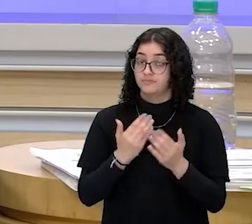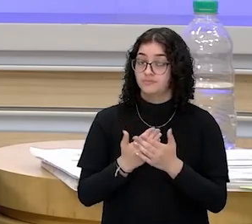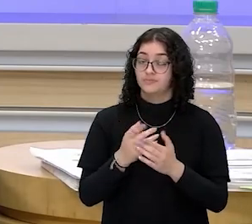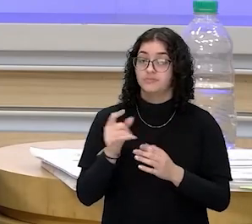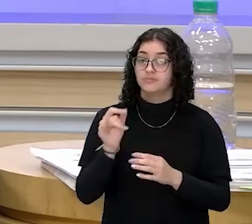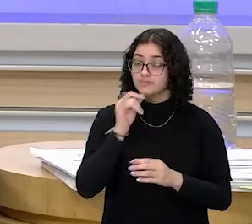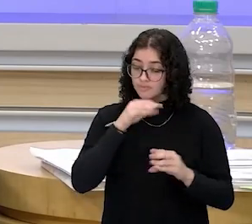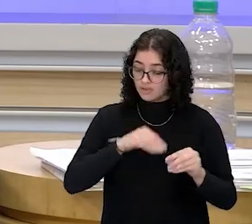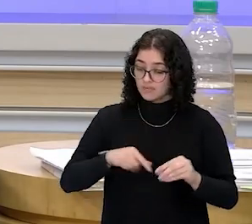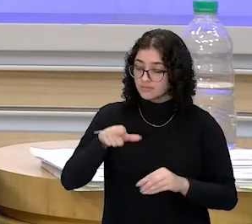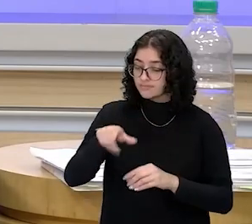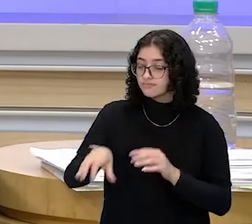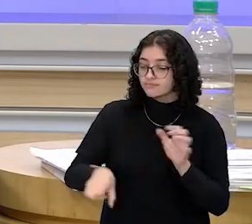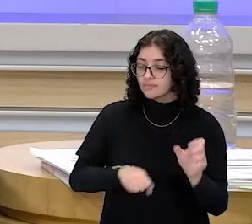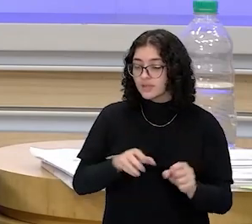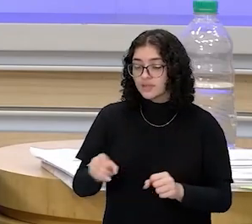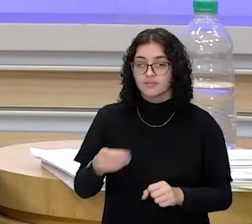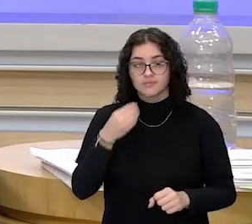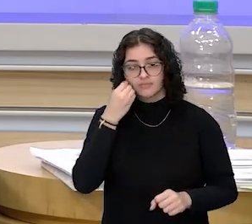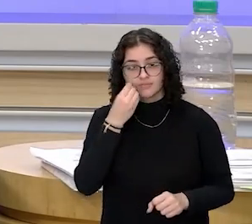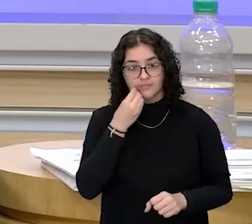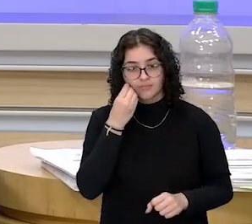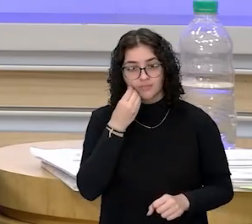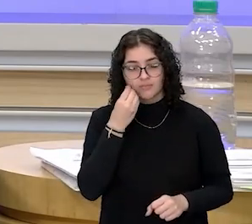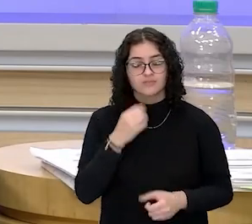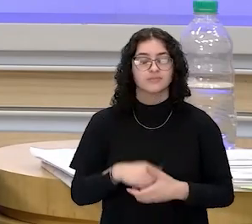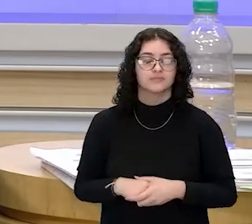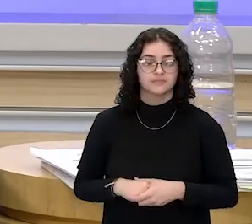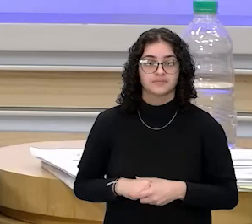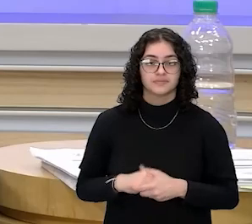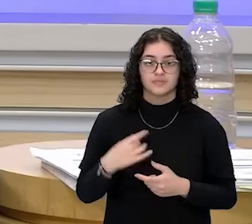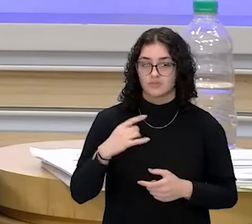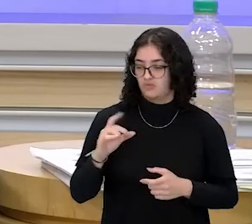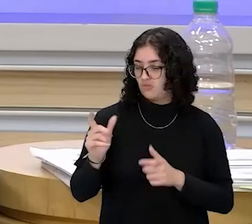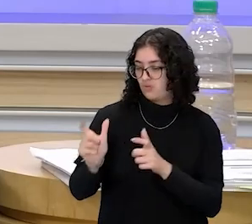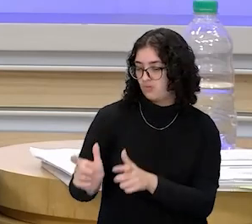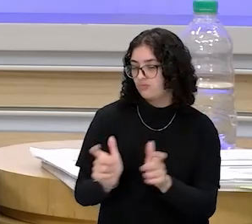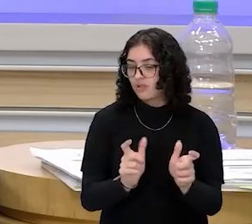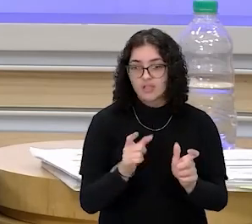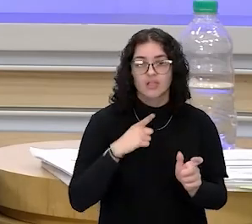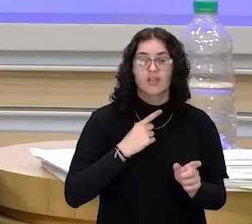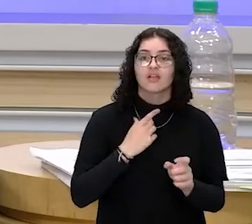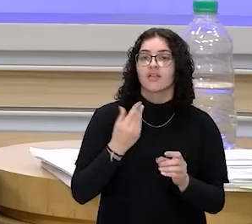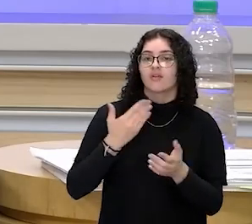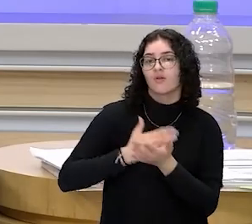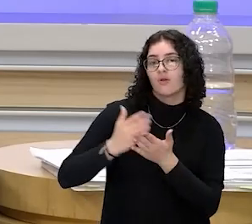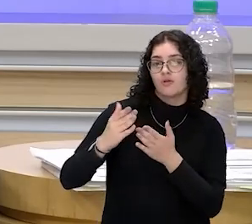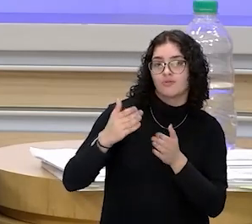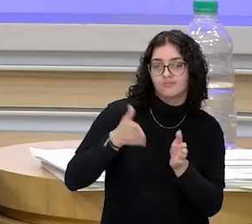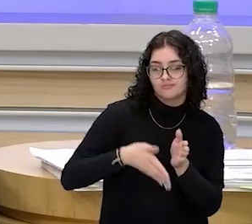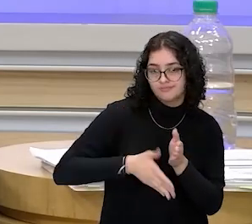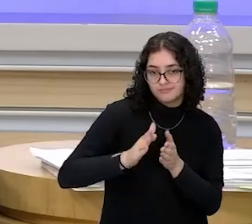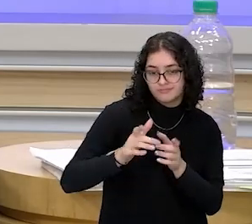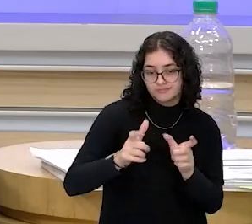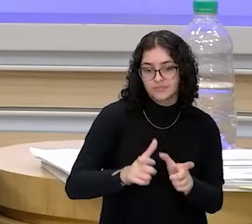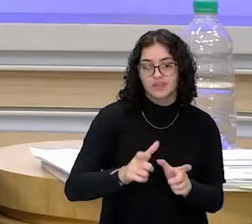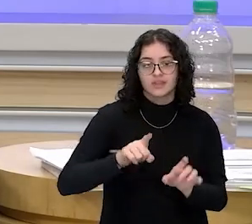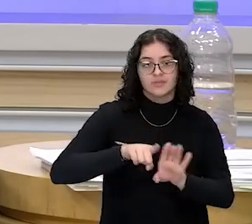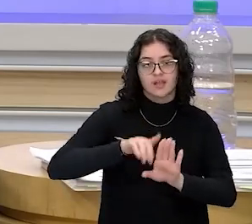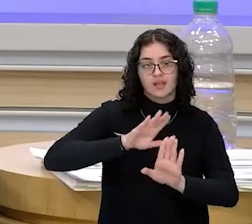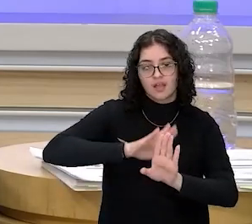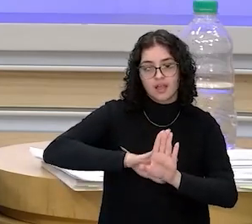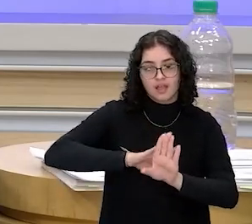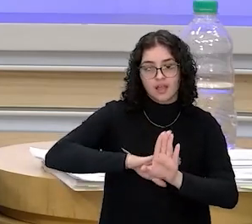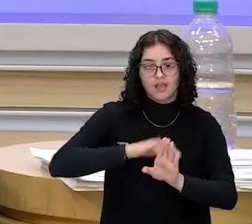diferentes fontes desse jardim, de amostras diferentes. Ah, eu não tenho só um jardim, tem um jardim na entrada, tem uma parte lá atrás, se